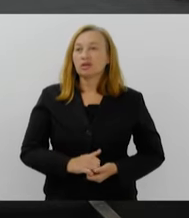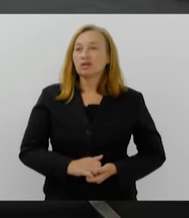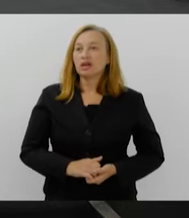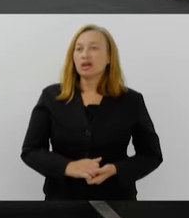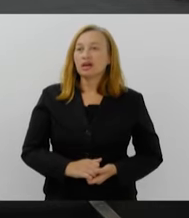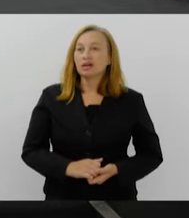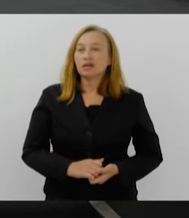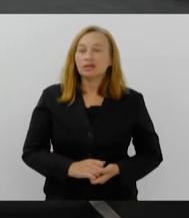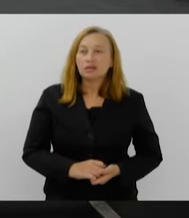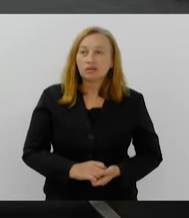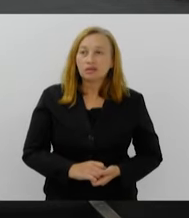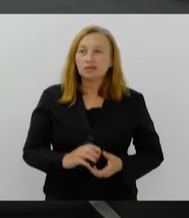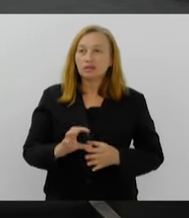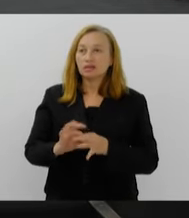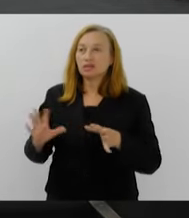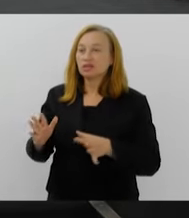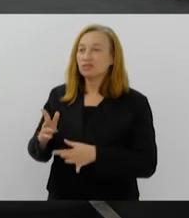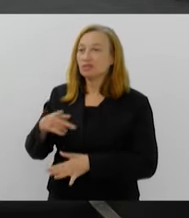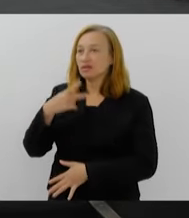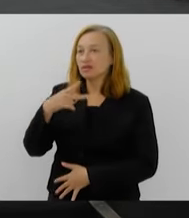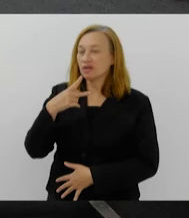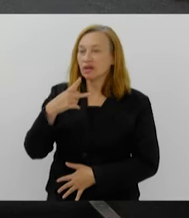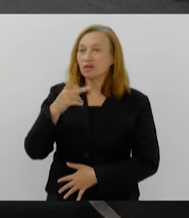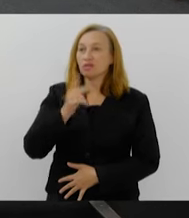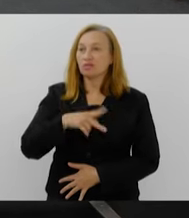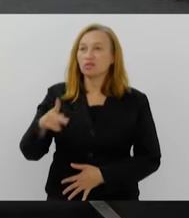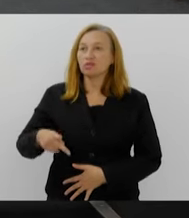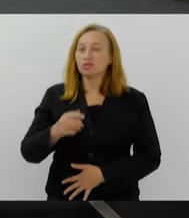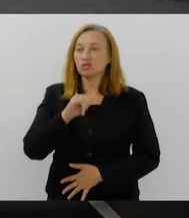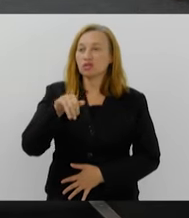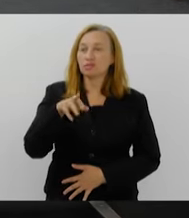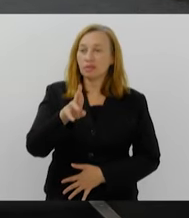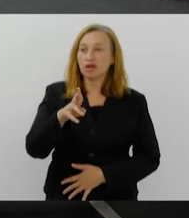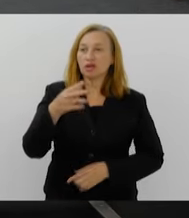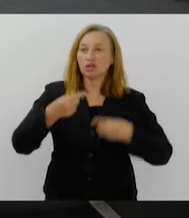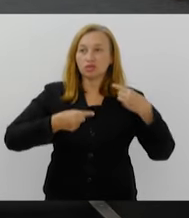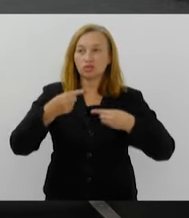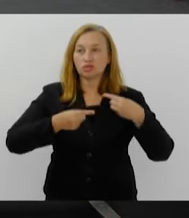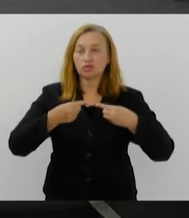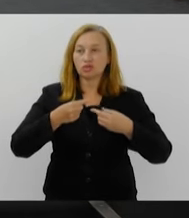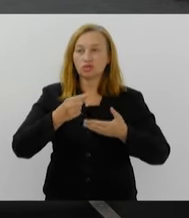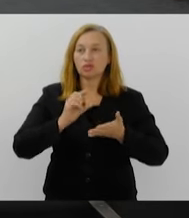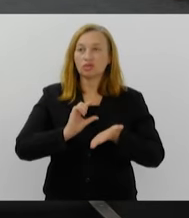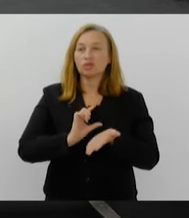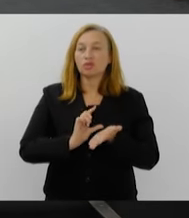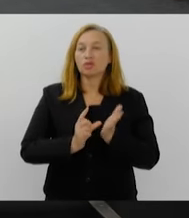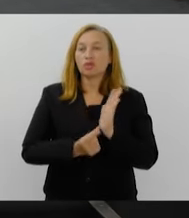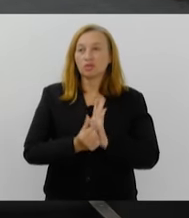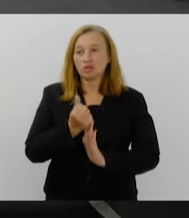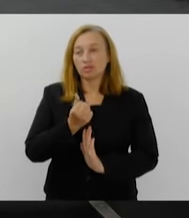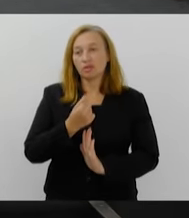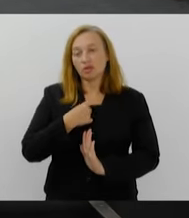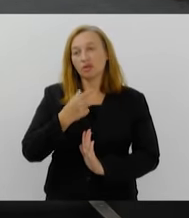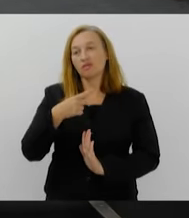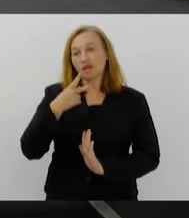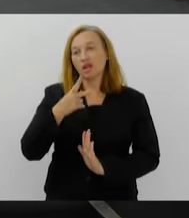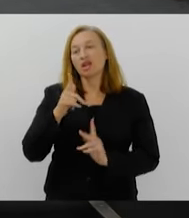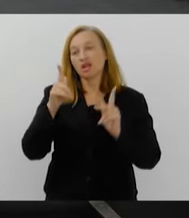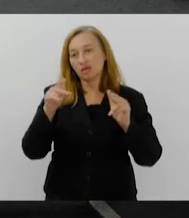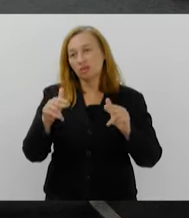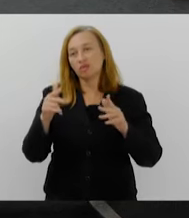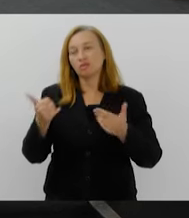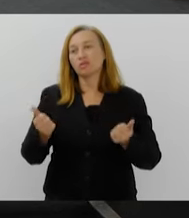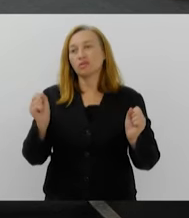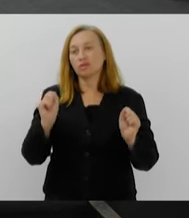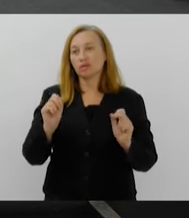vaga para o professor Josimar discutir o orçamento. Pode ser. Porque eu pode não ser. Iria falar sobre o orçamento. Inclui como discussão, tá